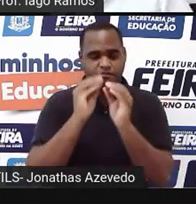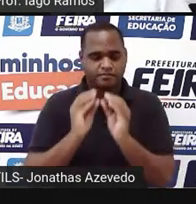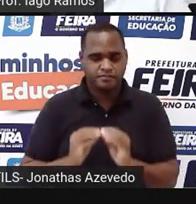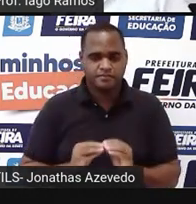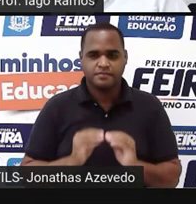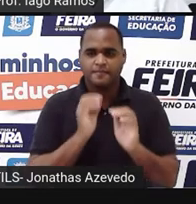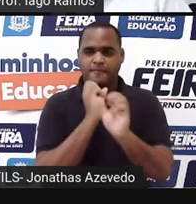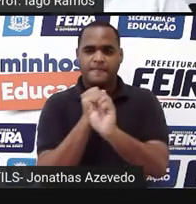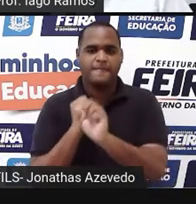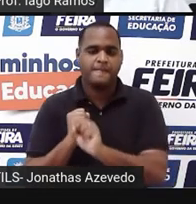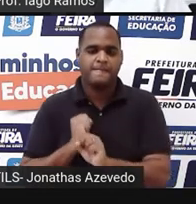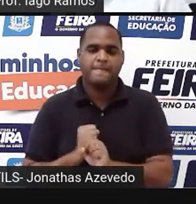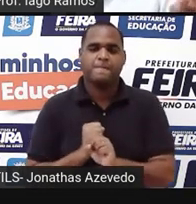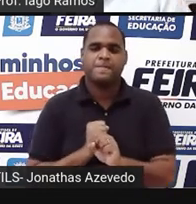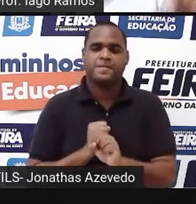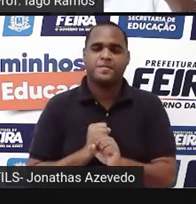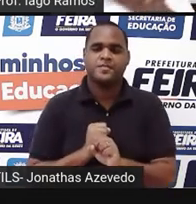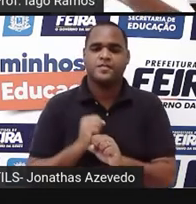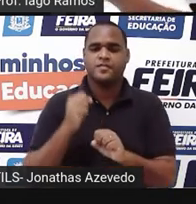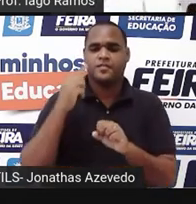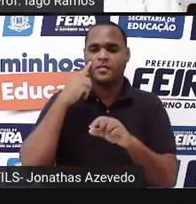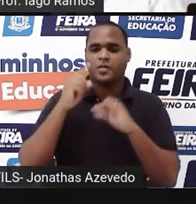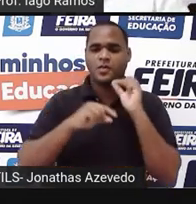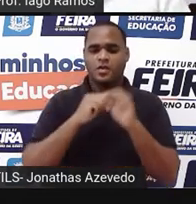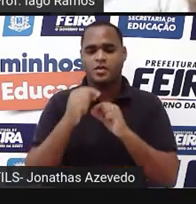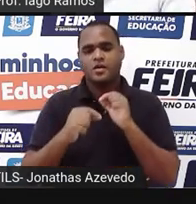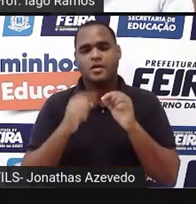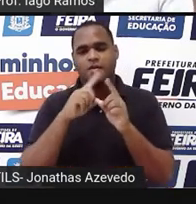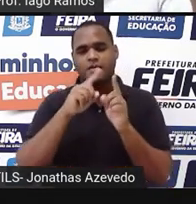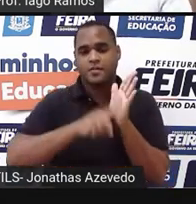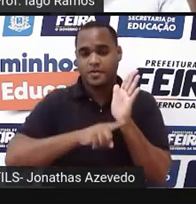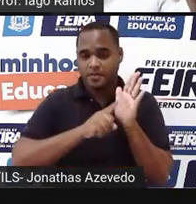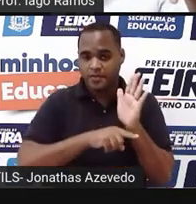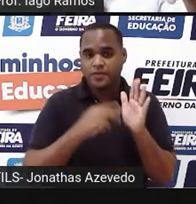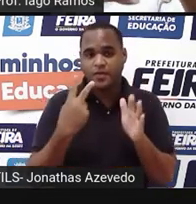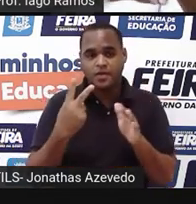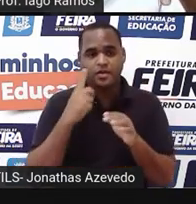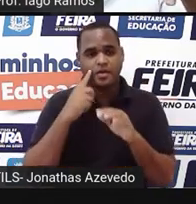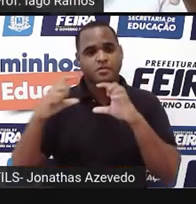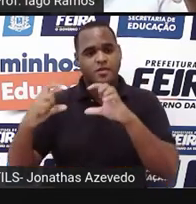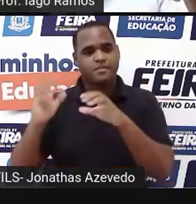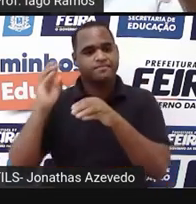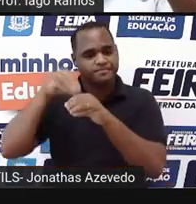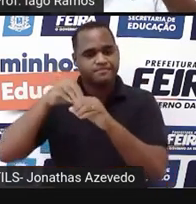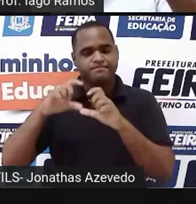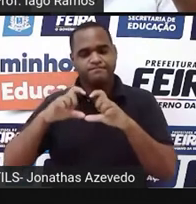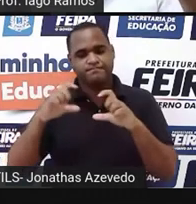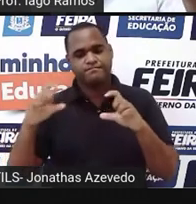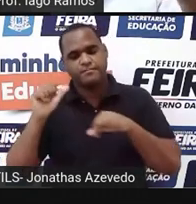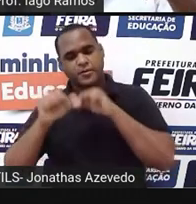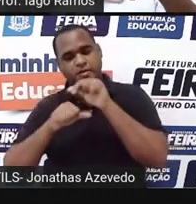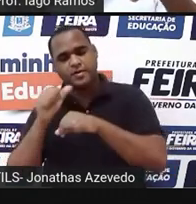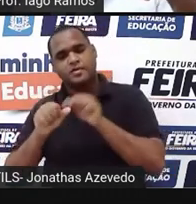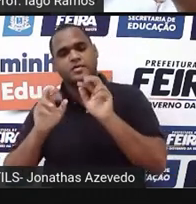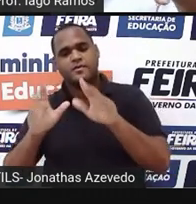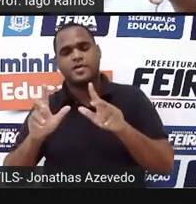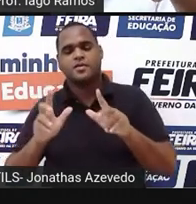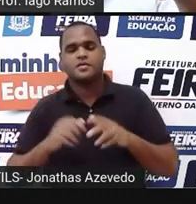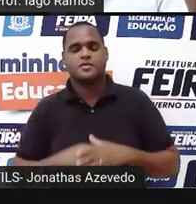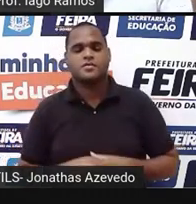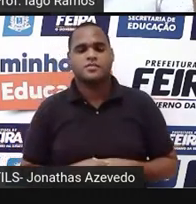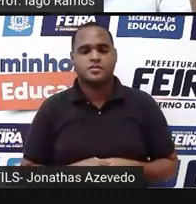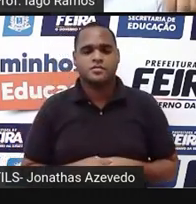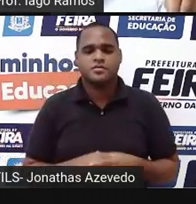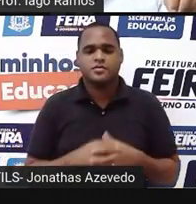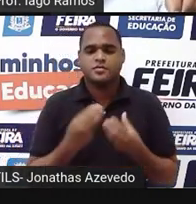bom? Esse menos menos 2, o menos de fora do parêntese, altera o menos de dentro, tá bom? É